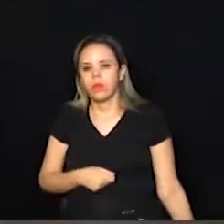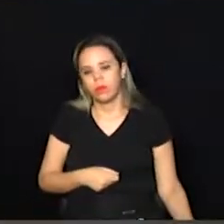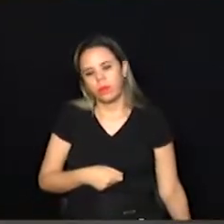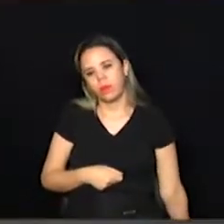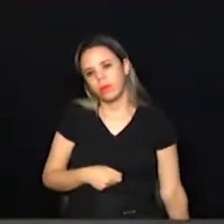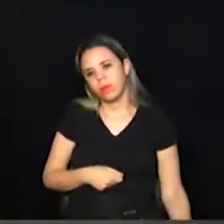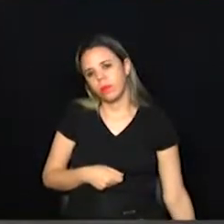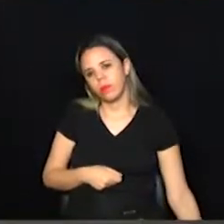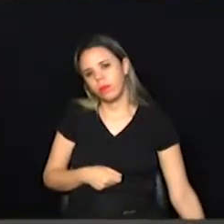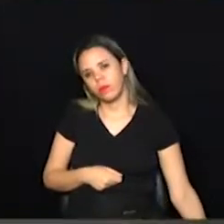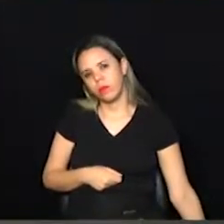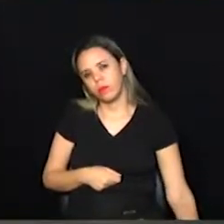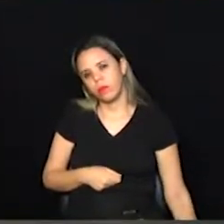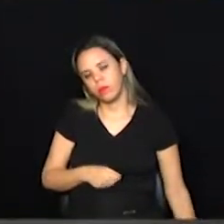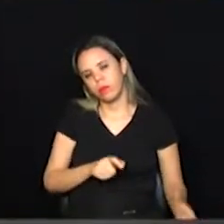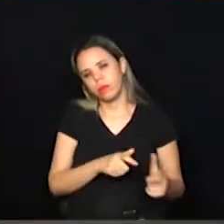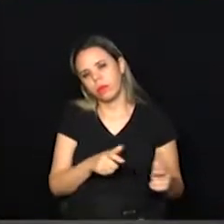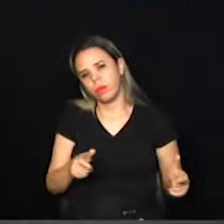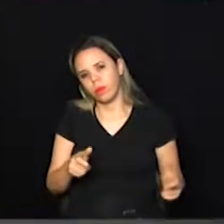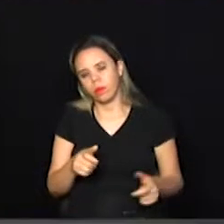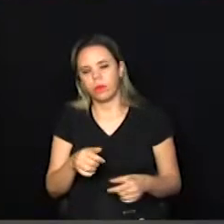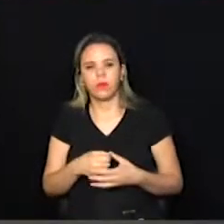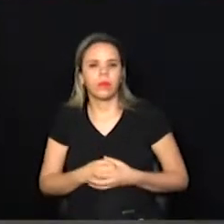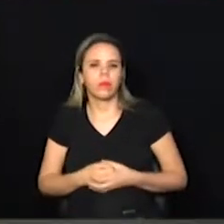né, um crescimento.